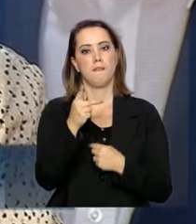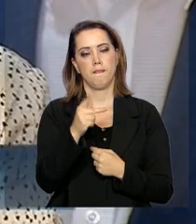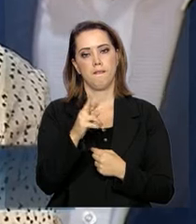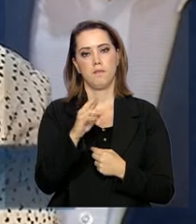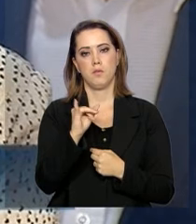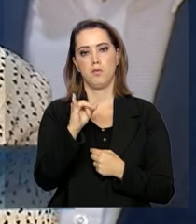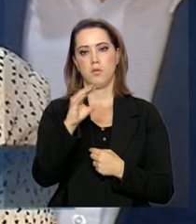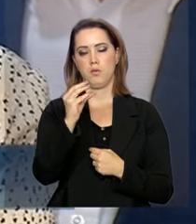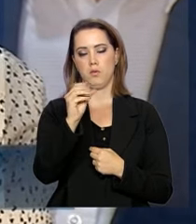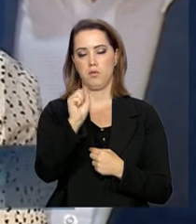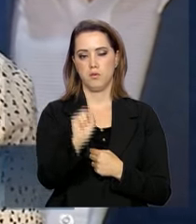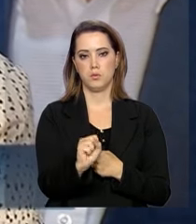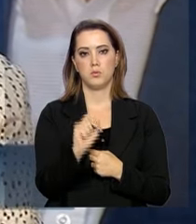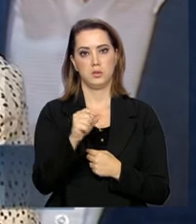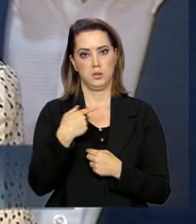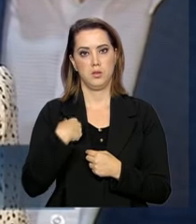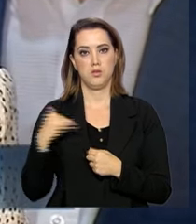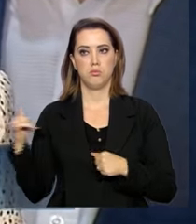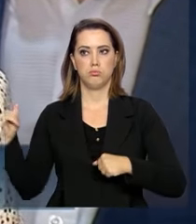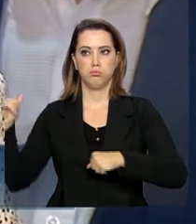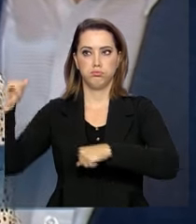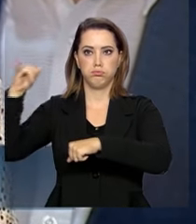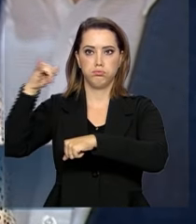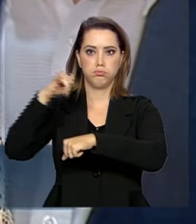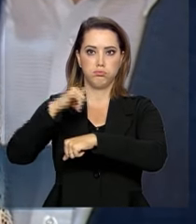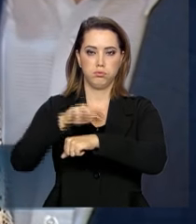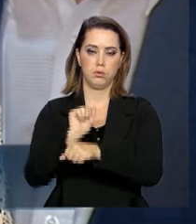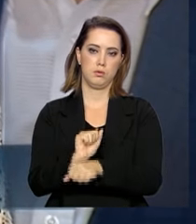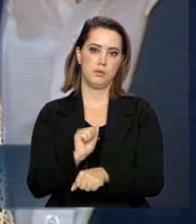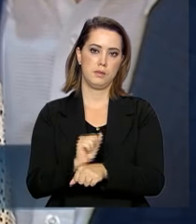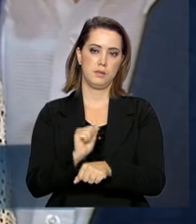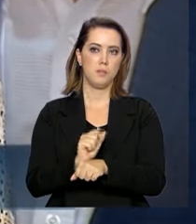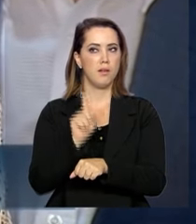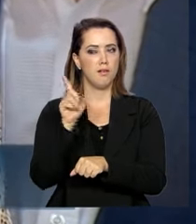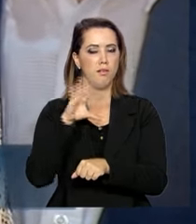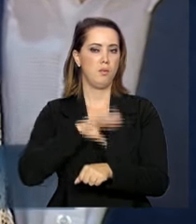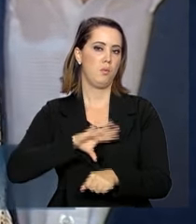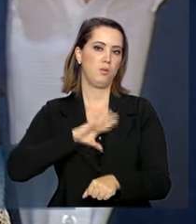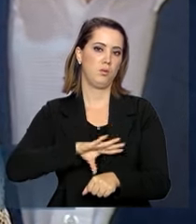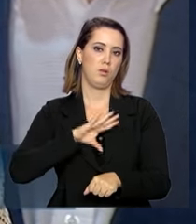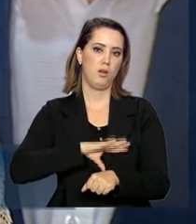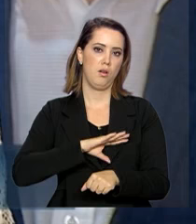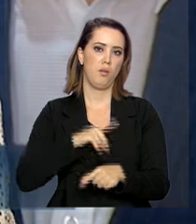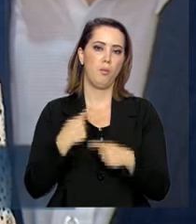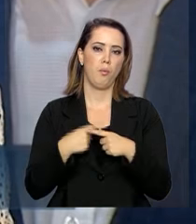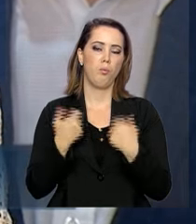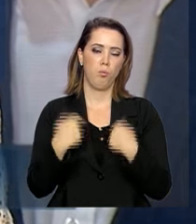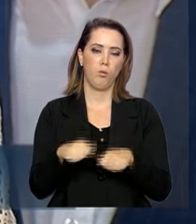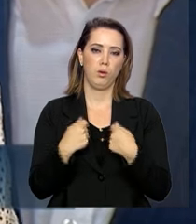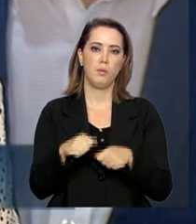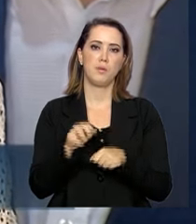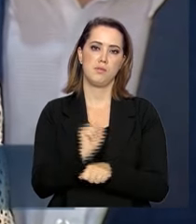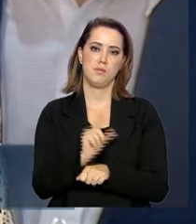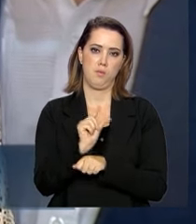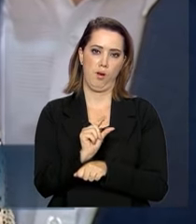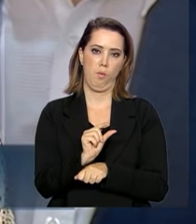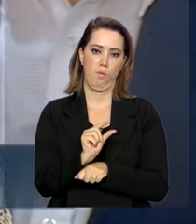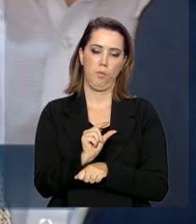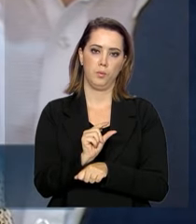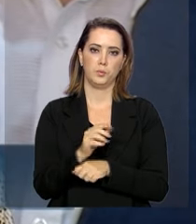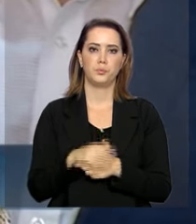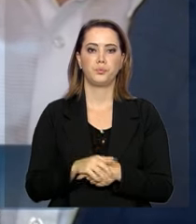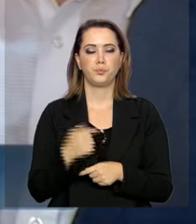em Porto, porque todas as vezes nós temos de fazer escala. E eu escolhi Porto para